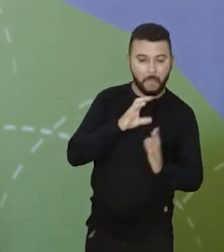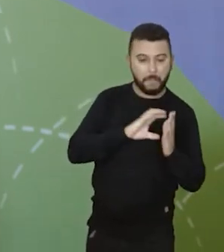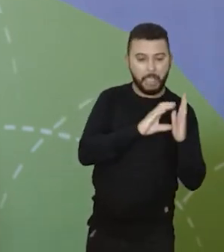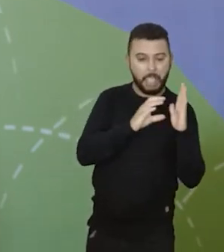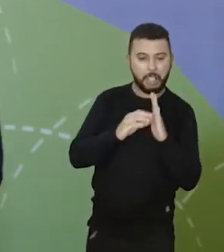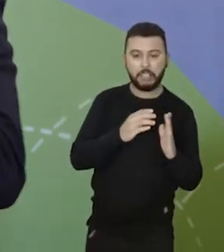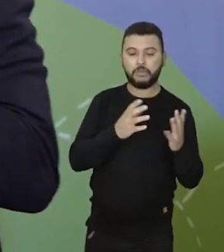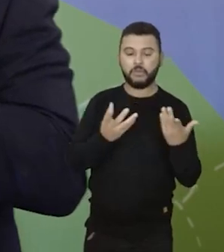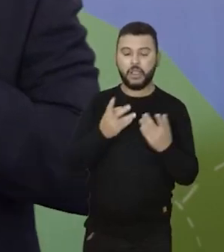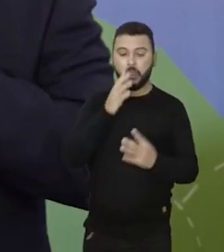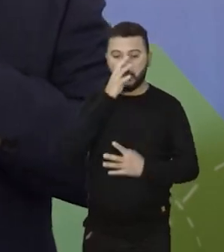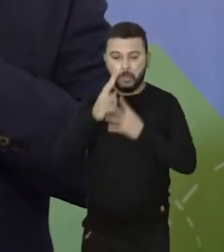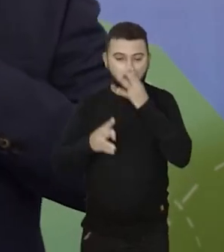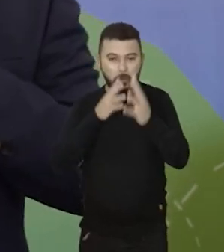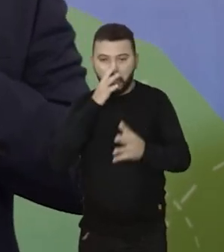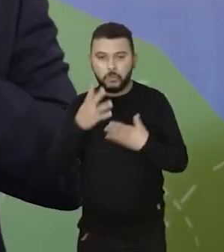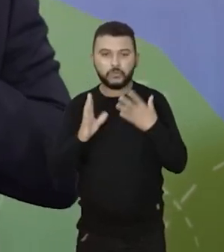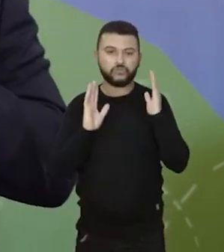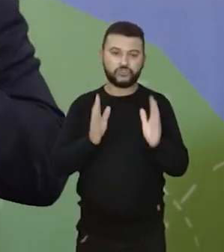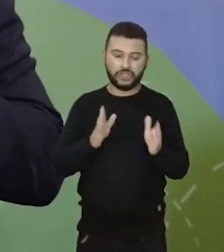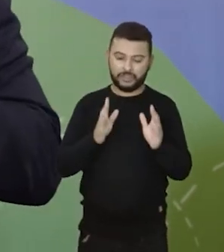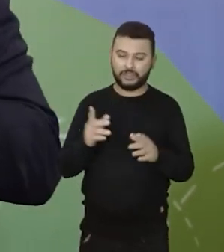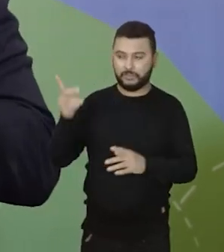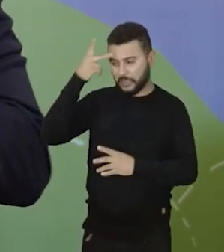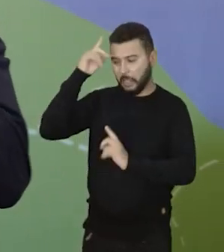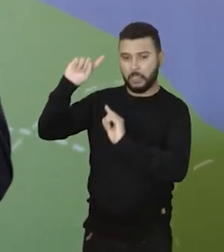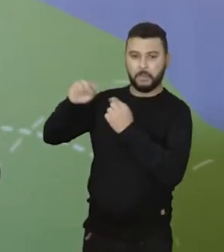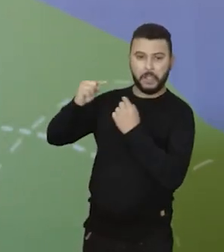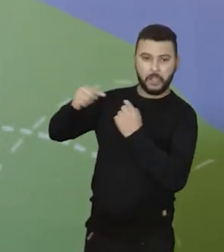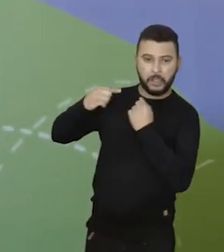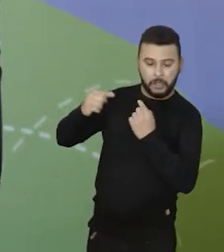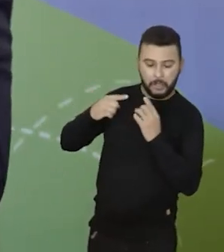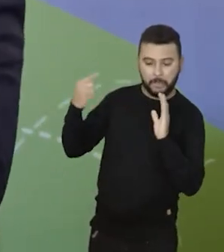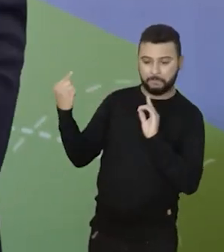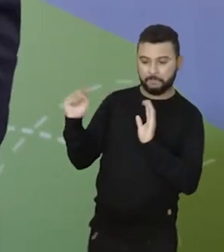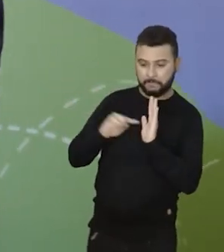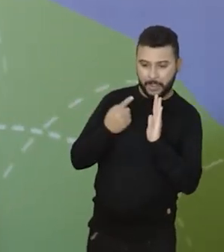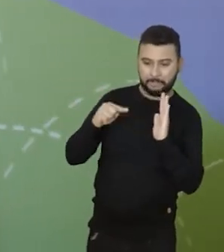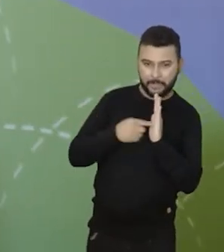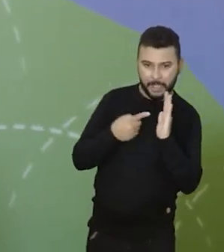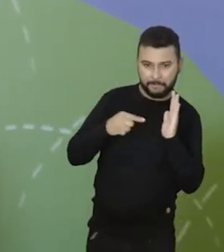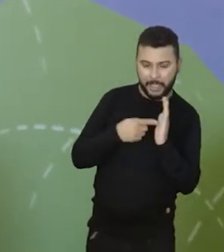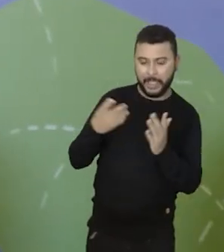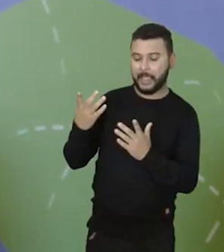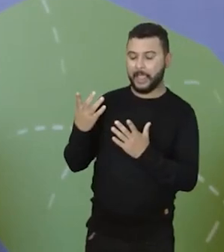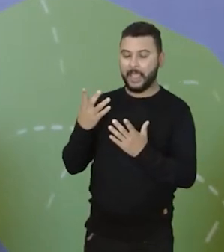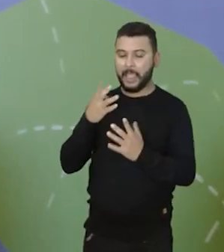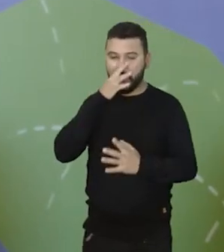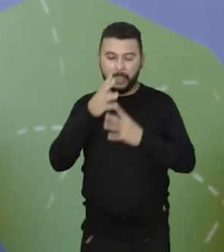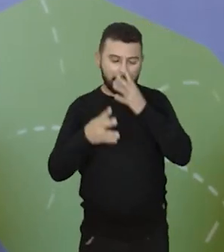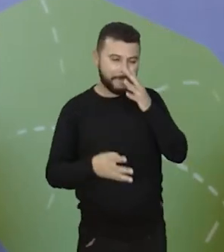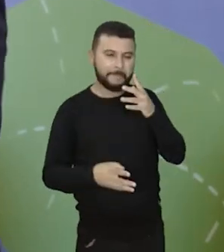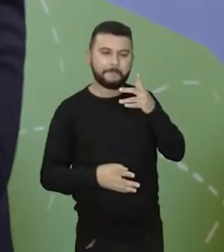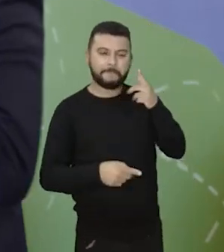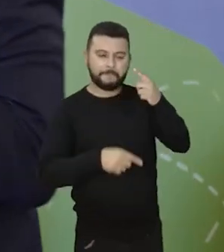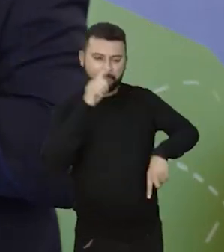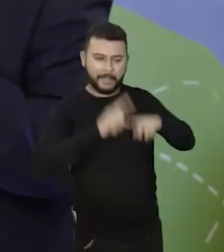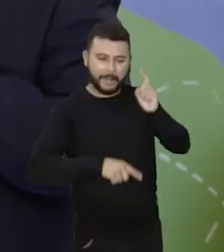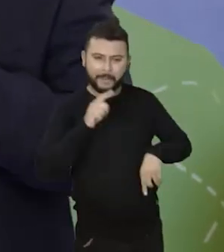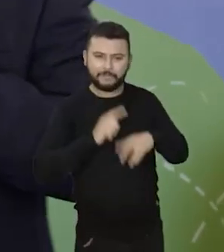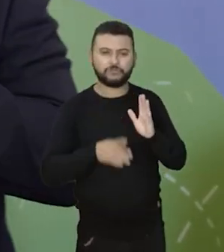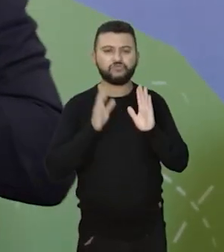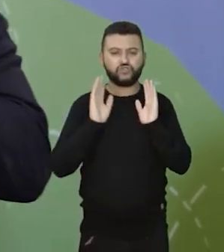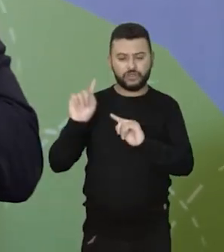e quanto ataque pejorativos se faz contra a esquerda na América do Sul Nós